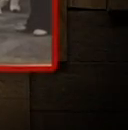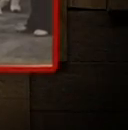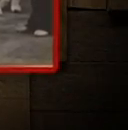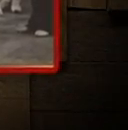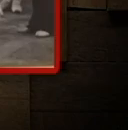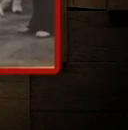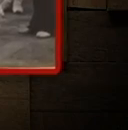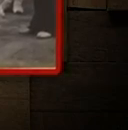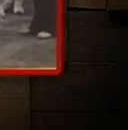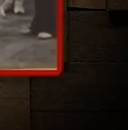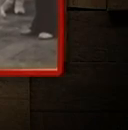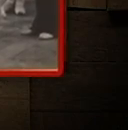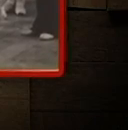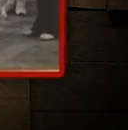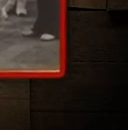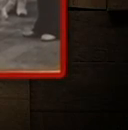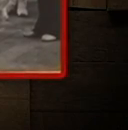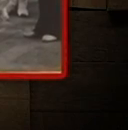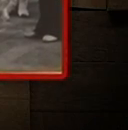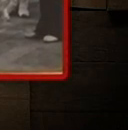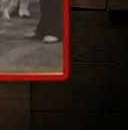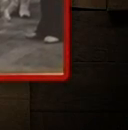solista, primeiro solista e primeiro